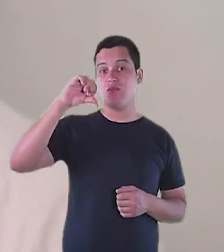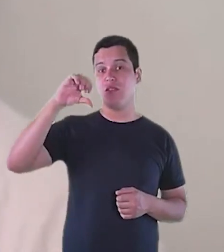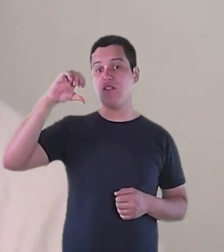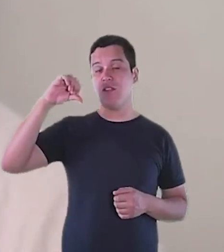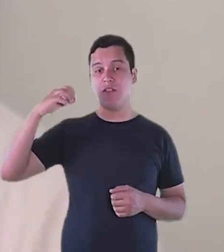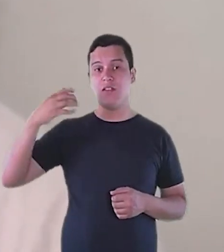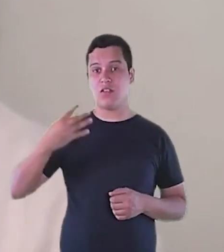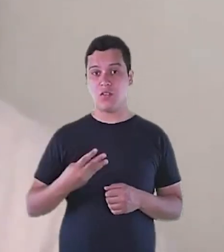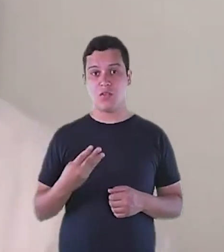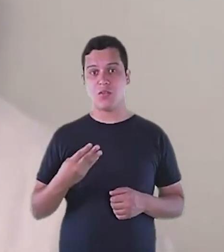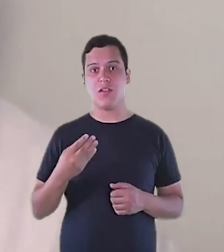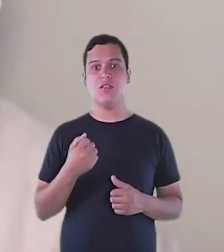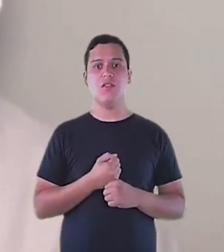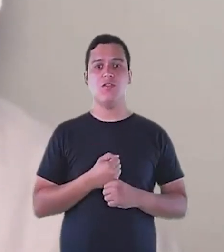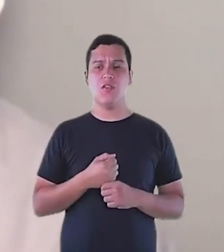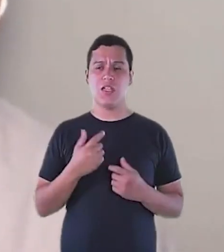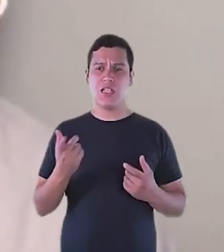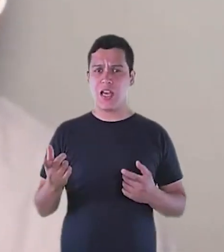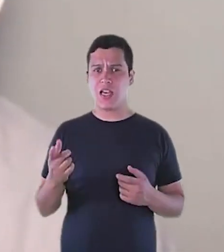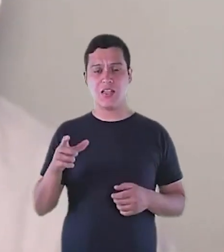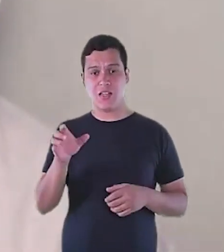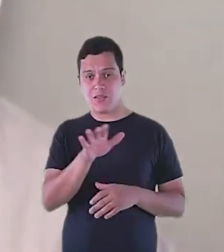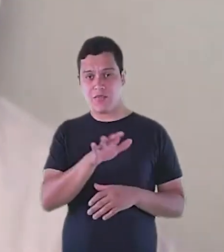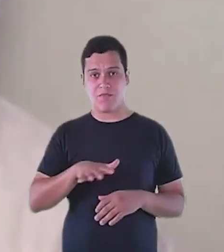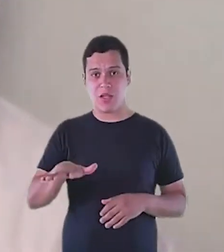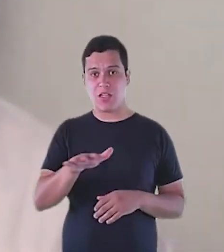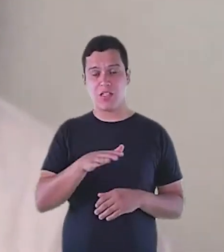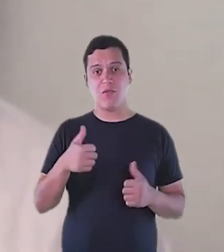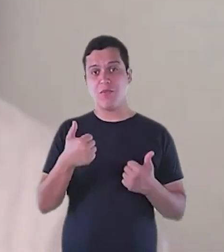região do Algarve, em que